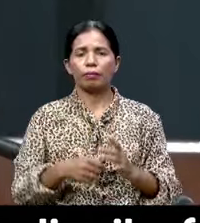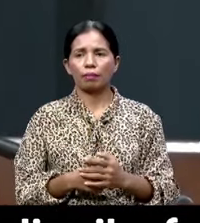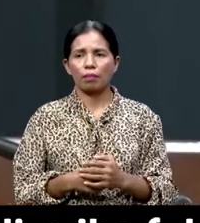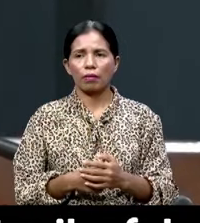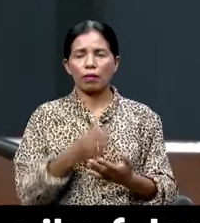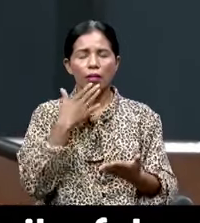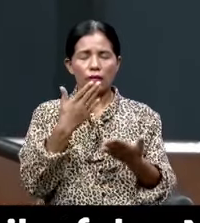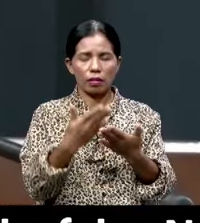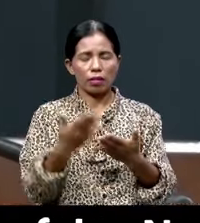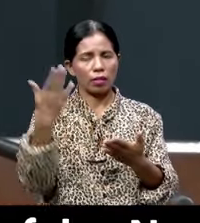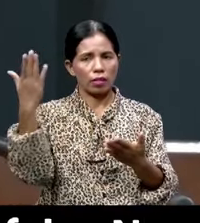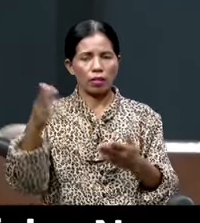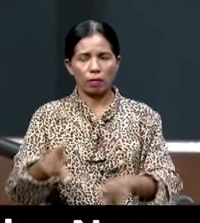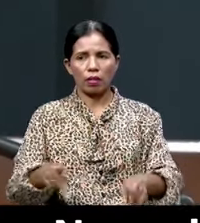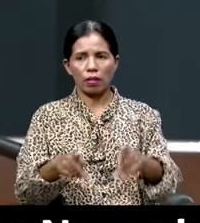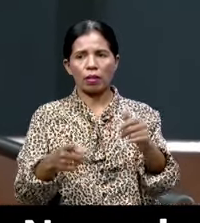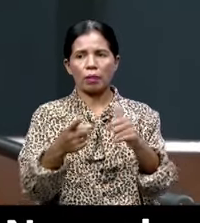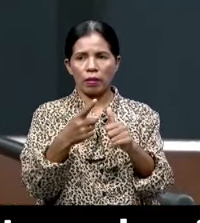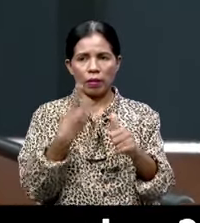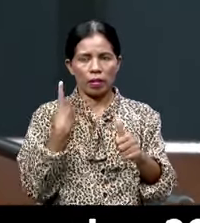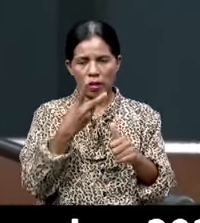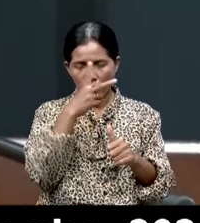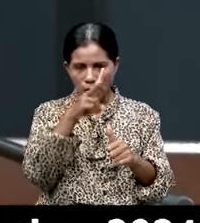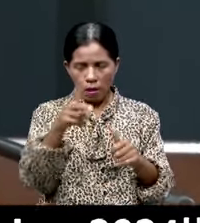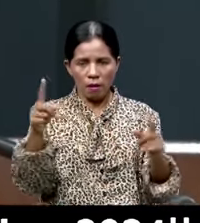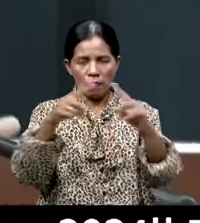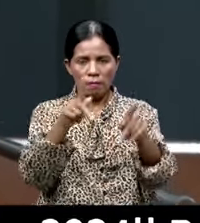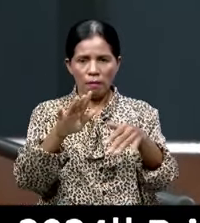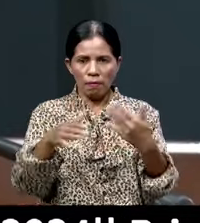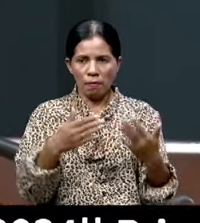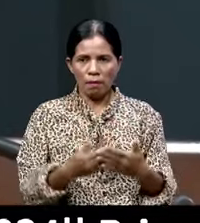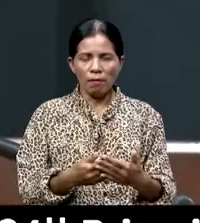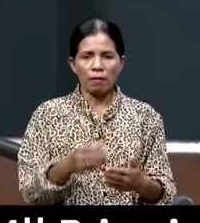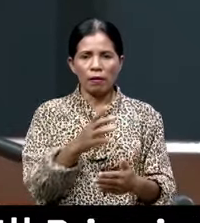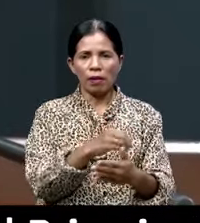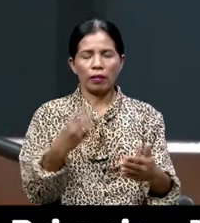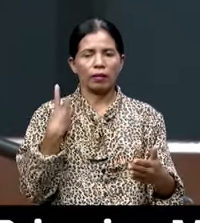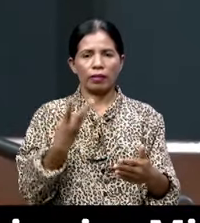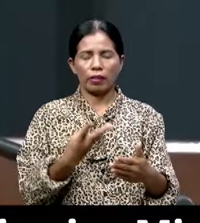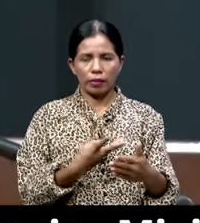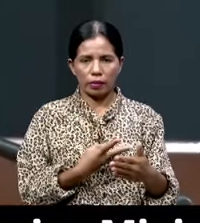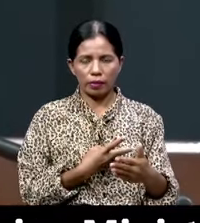dia para ante o público. Primeiro, para ante o público, para o povo. Segundo, e também superior a si.